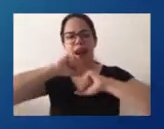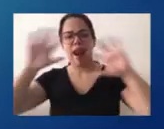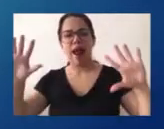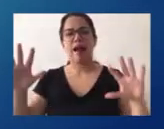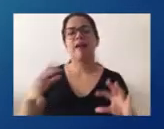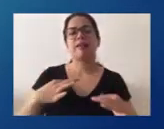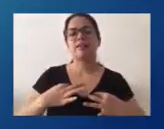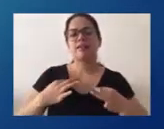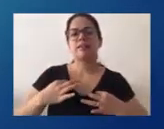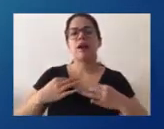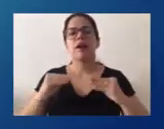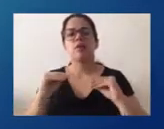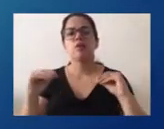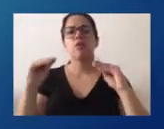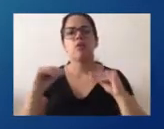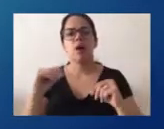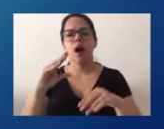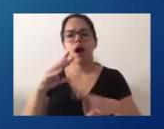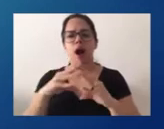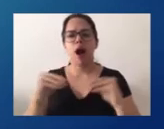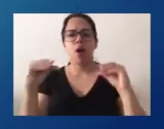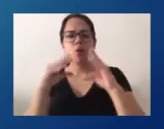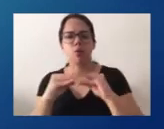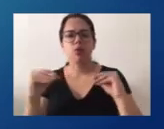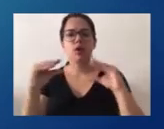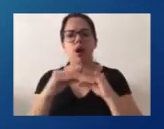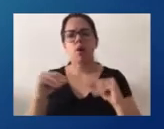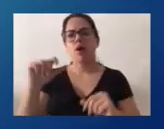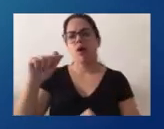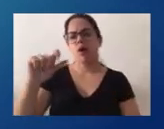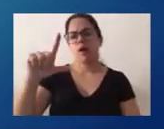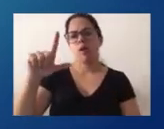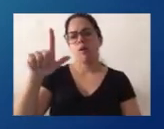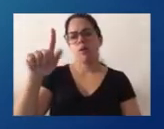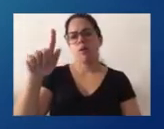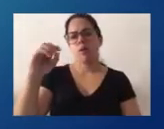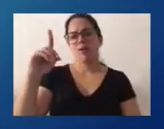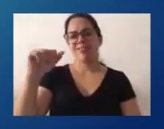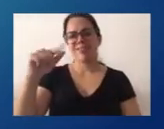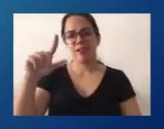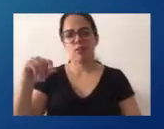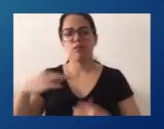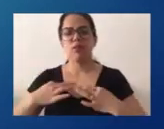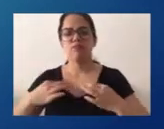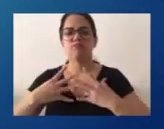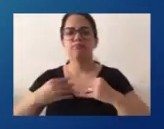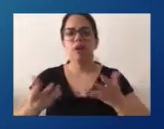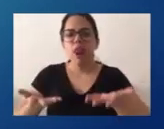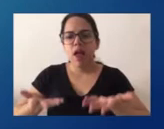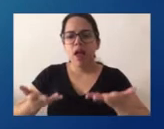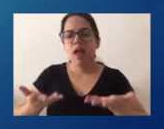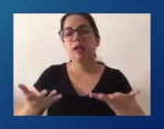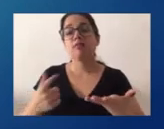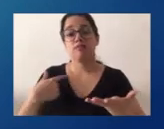de algodão, não de tecido sintético, o algodão permite, né, melhor essa troca de calor, né? E